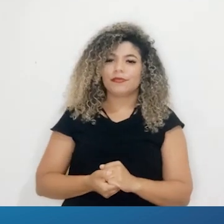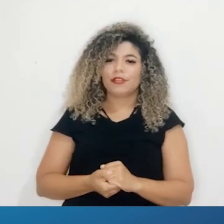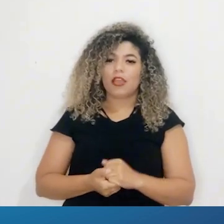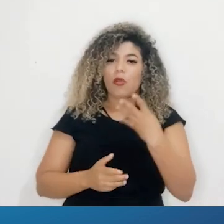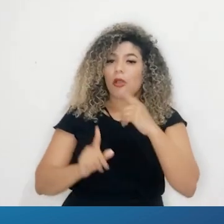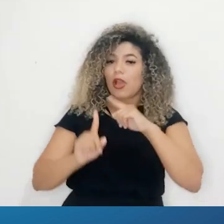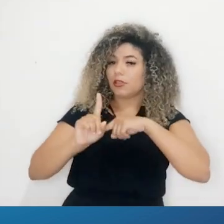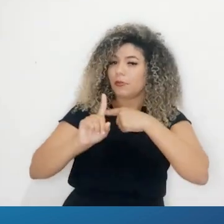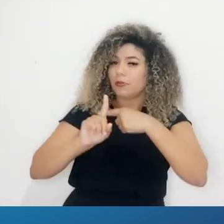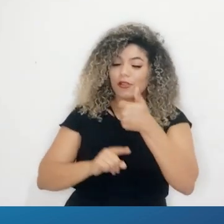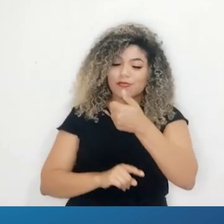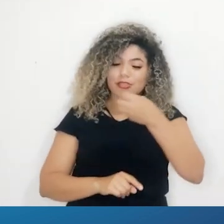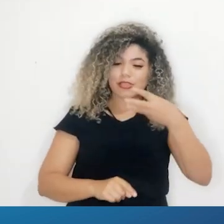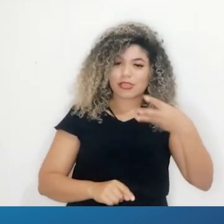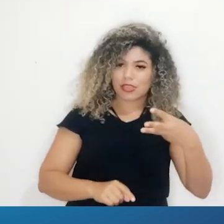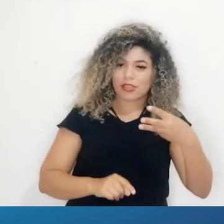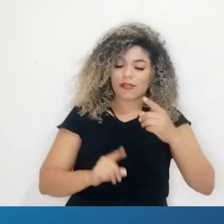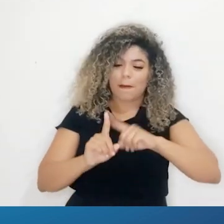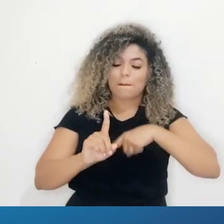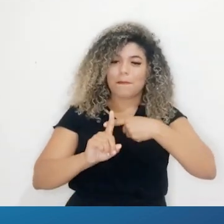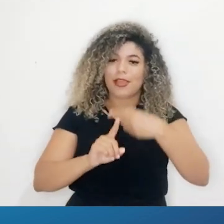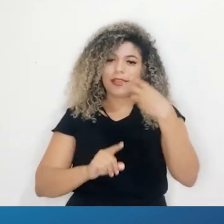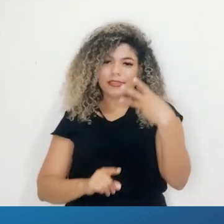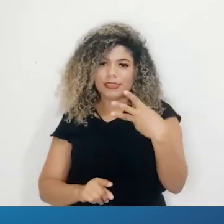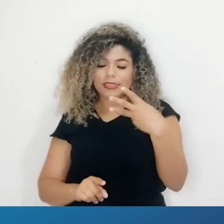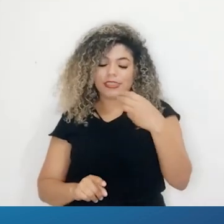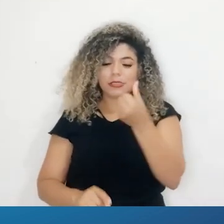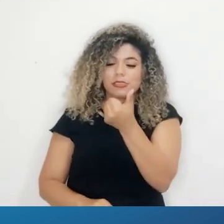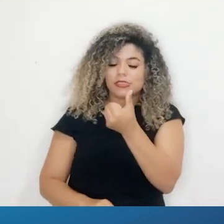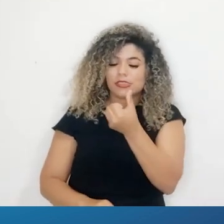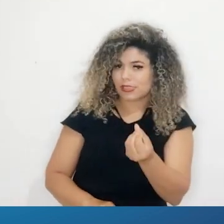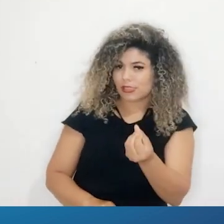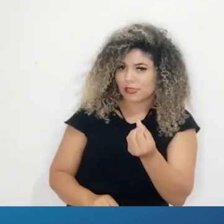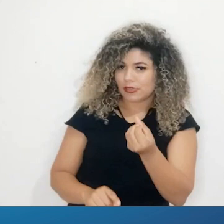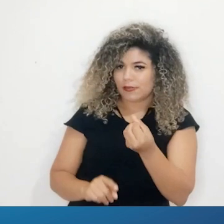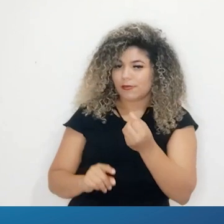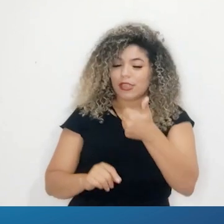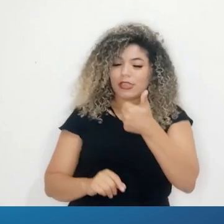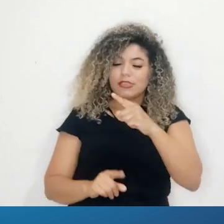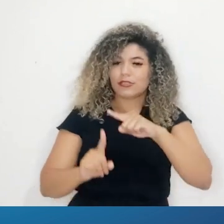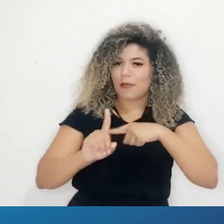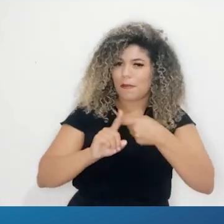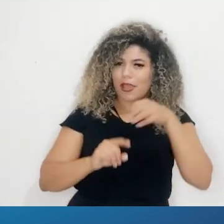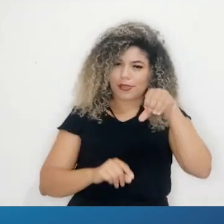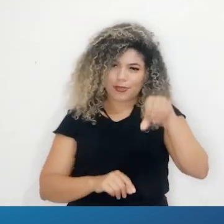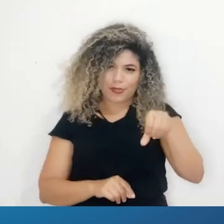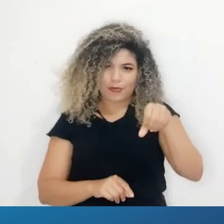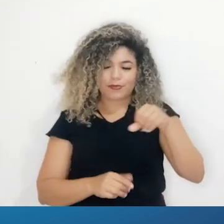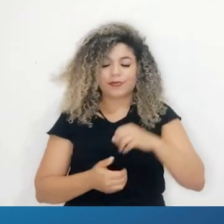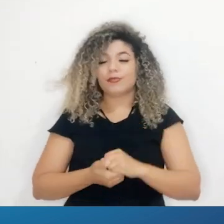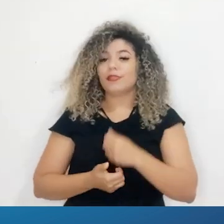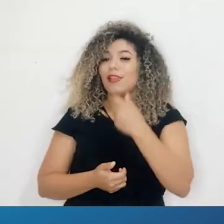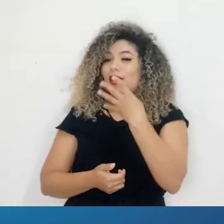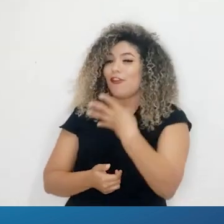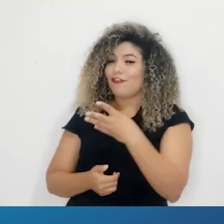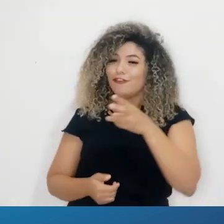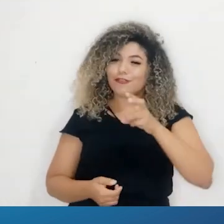+ 9 13 + 3 16 16 + 9